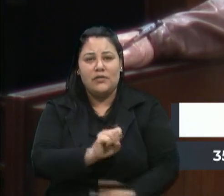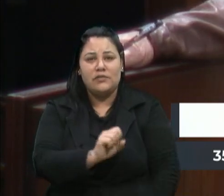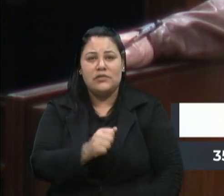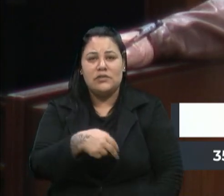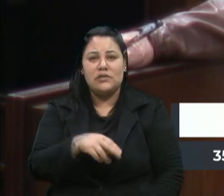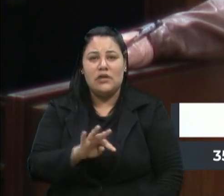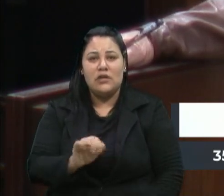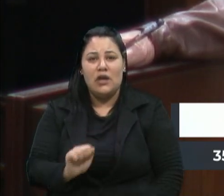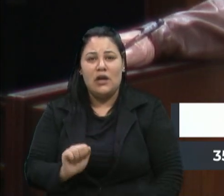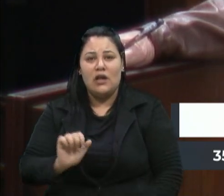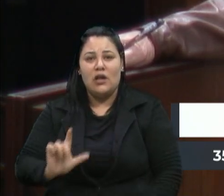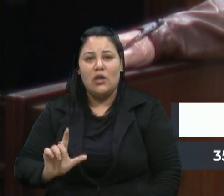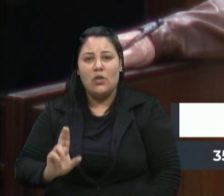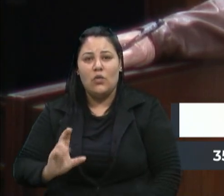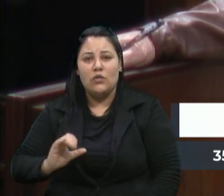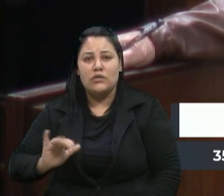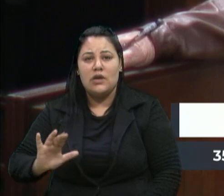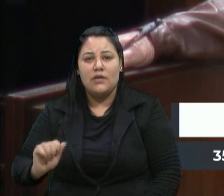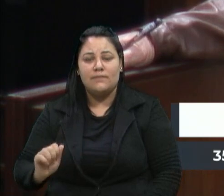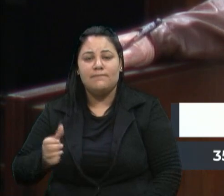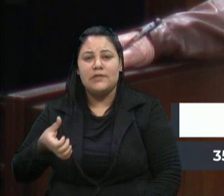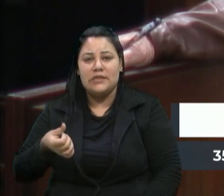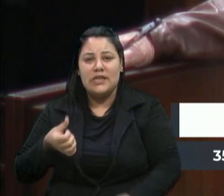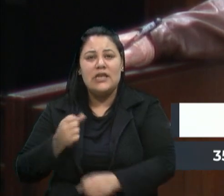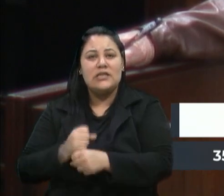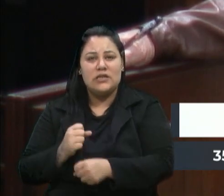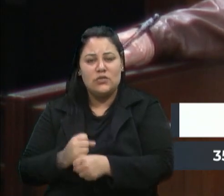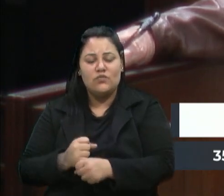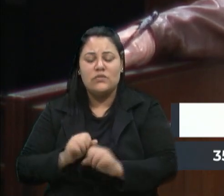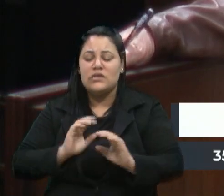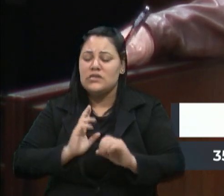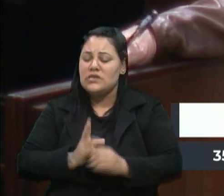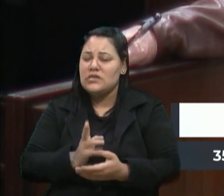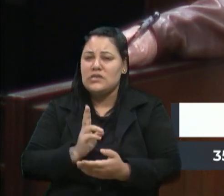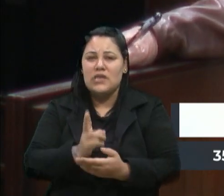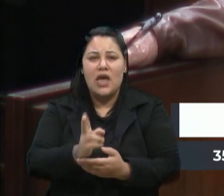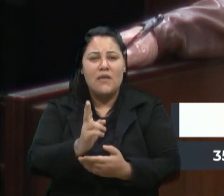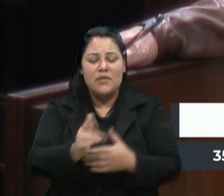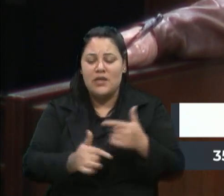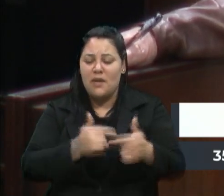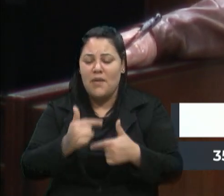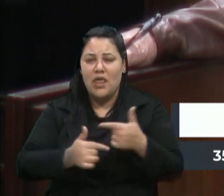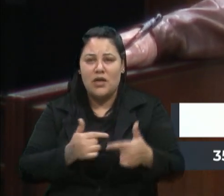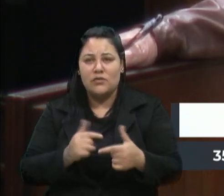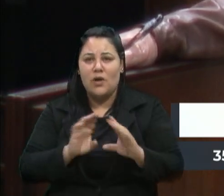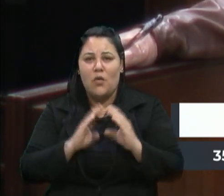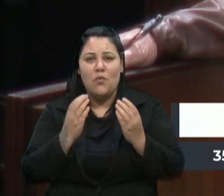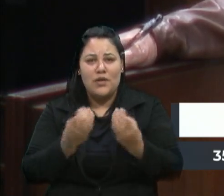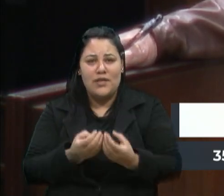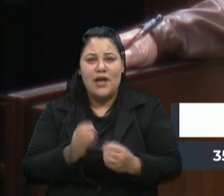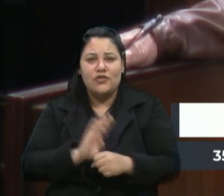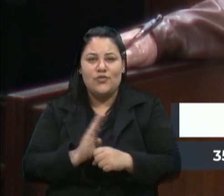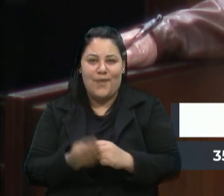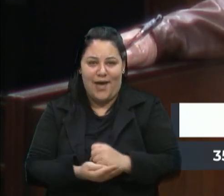6 anos. Sempre estive envolvido com a comunidade do bairro Santa Lúcia.